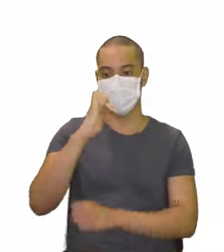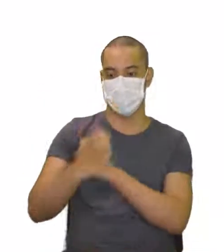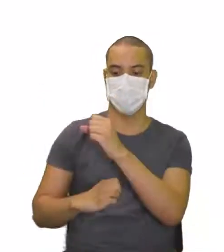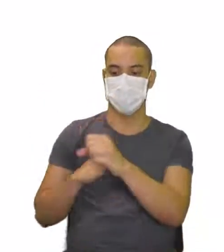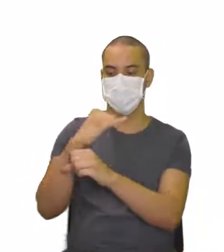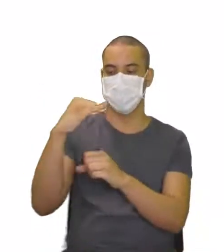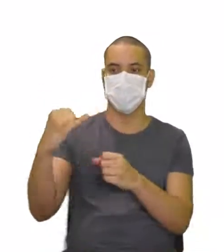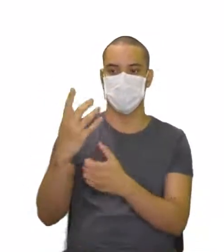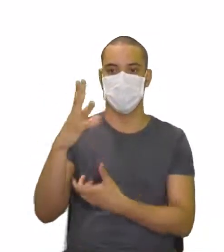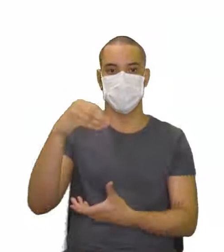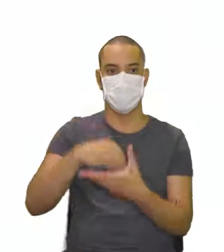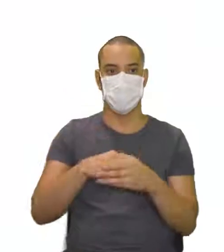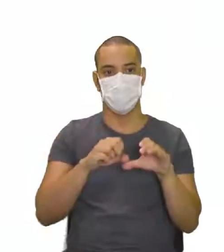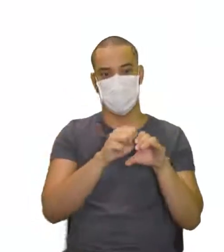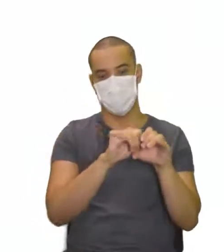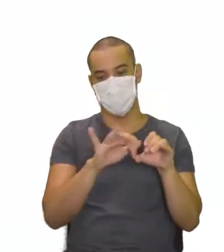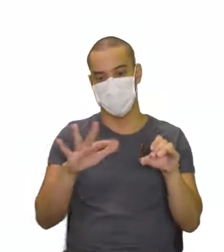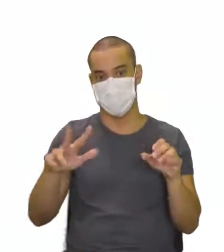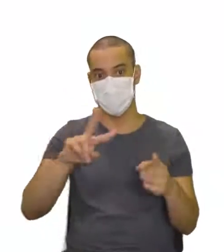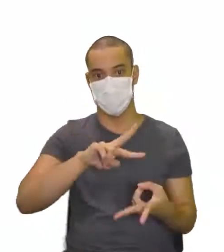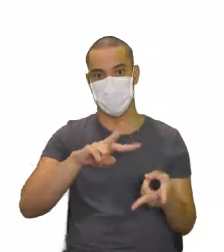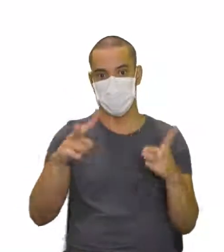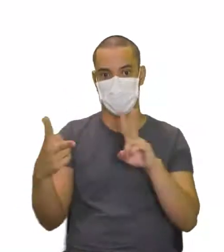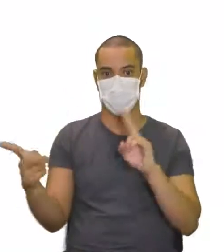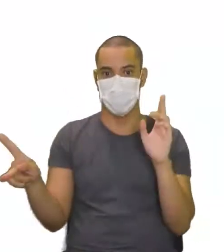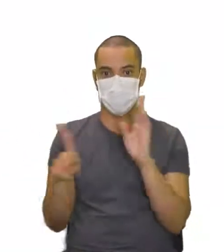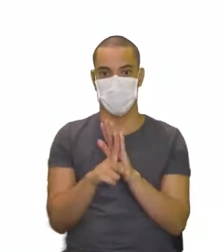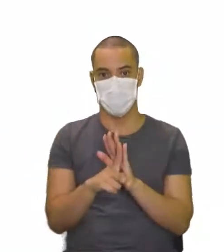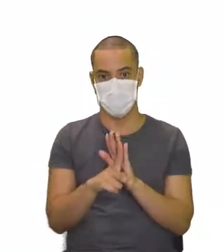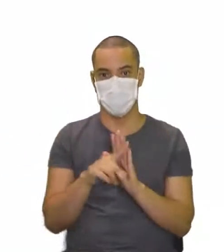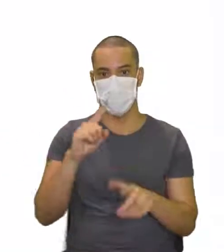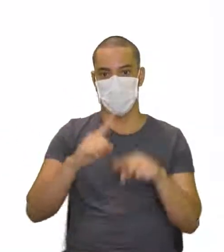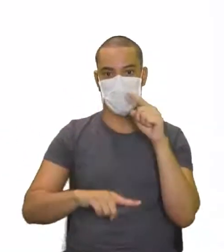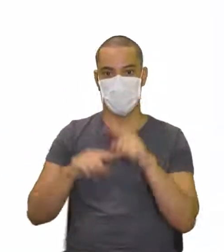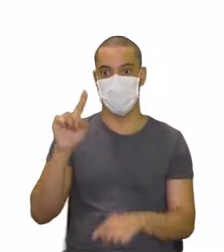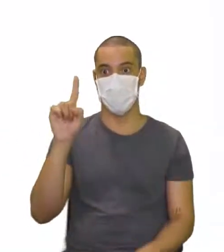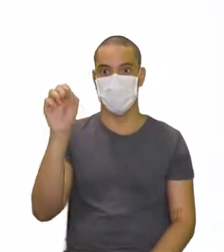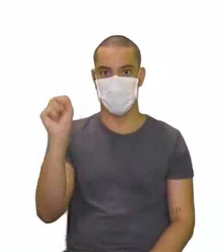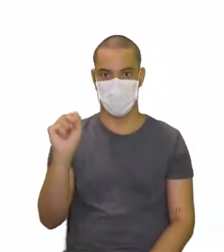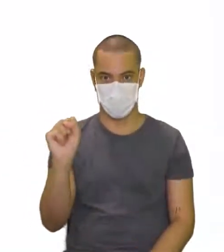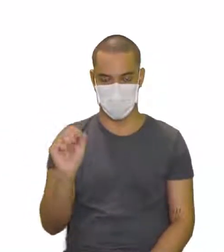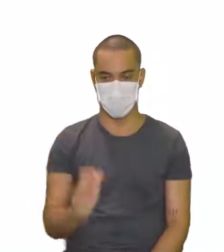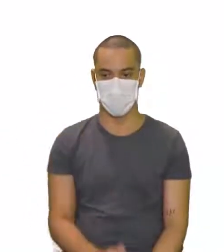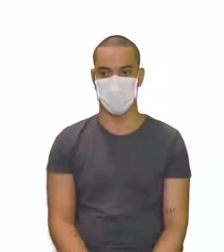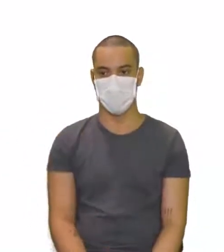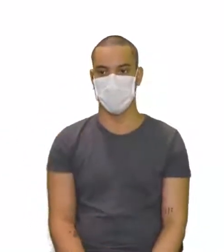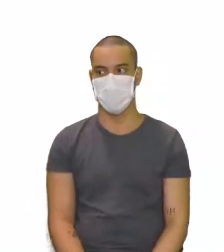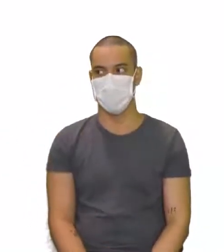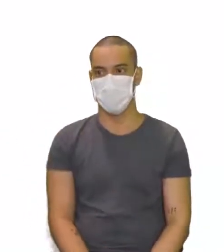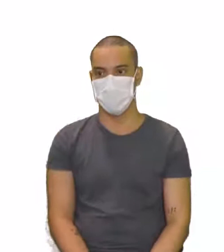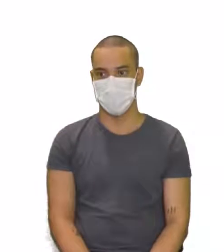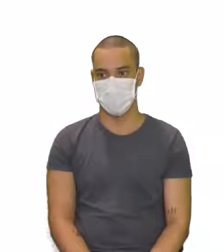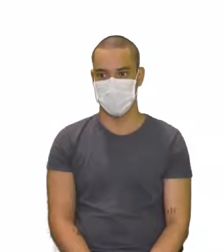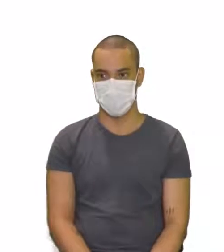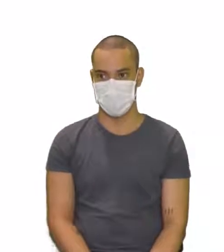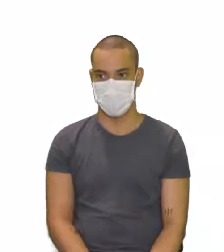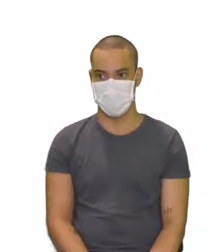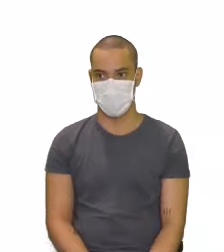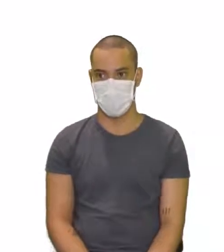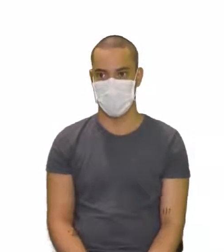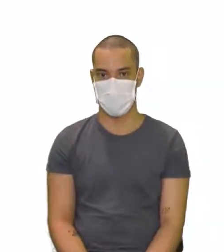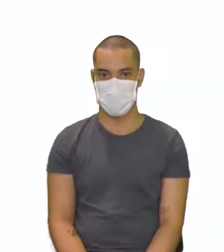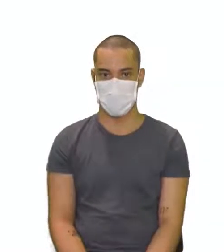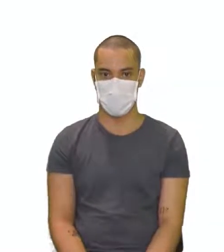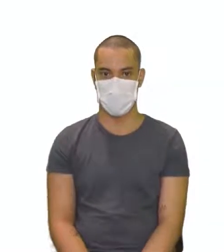que passarão por uma seção transversal do aparelho em 1 segundo, ok? Então, ele quer, pessoal, olha